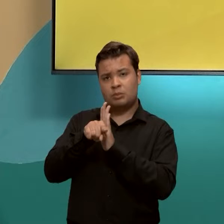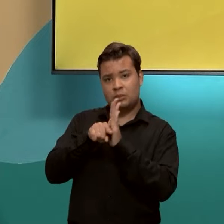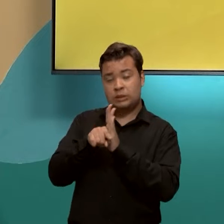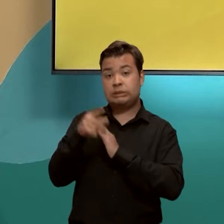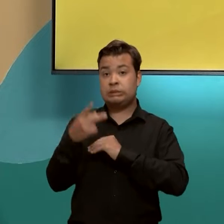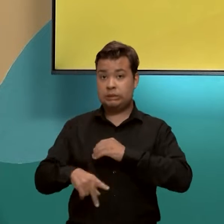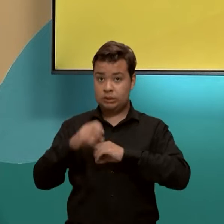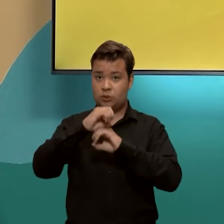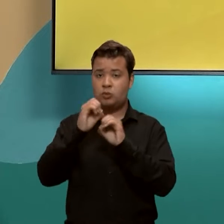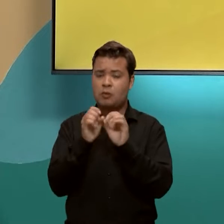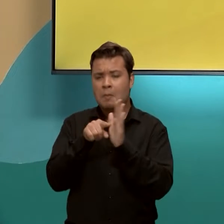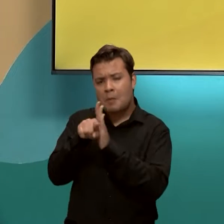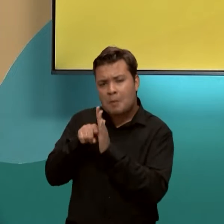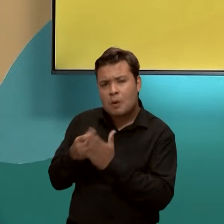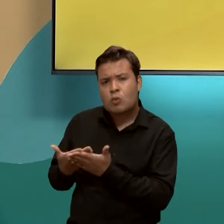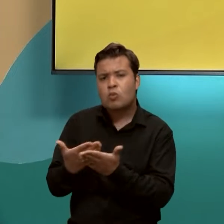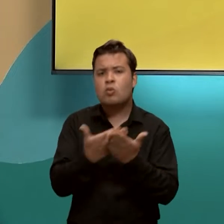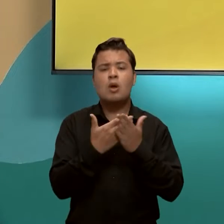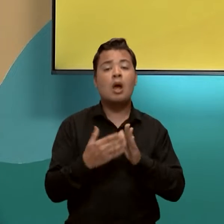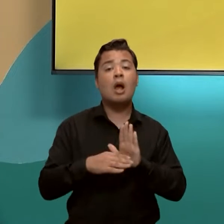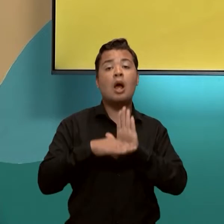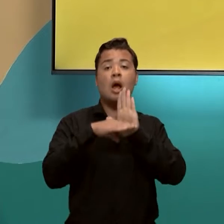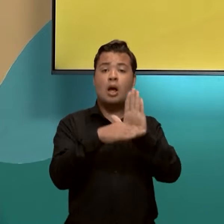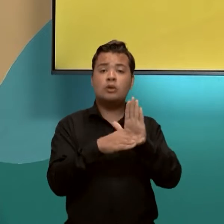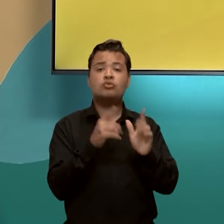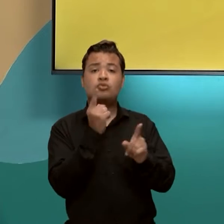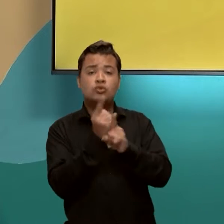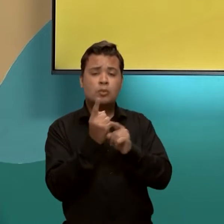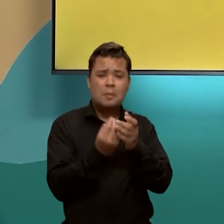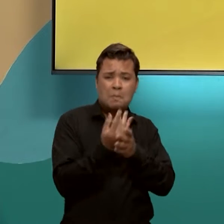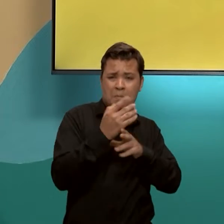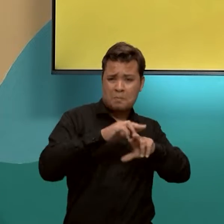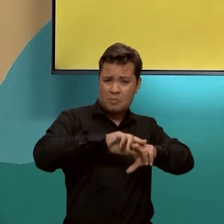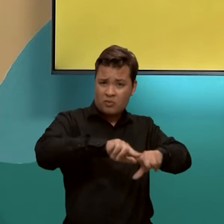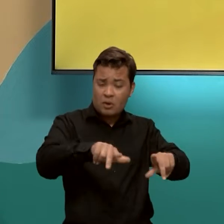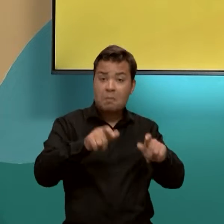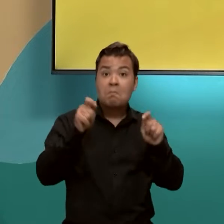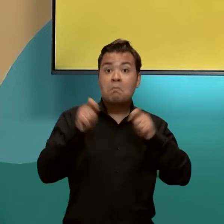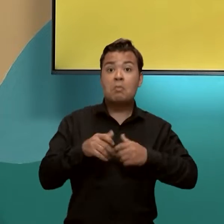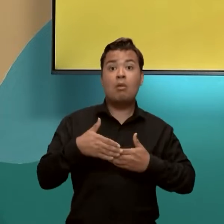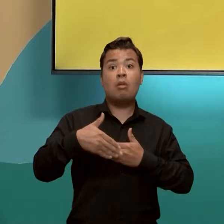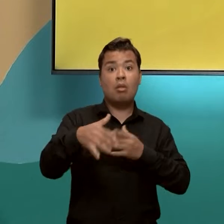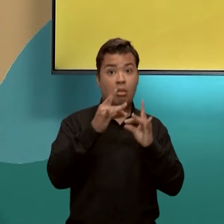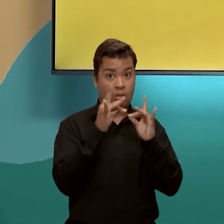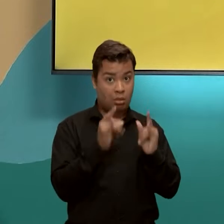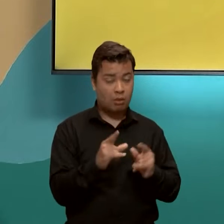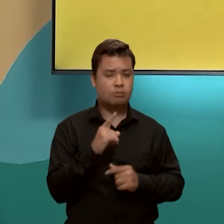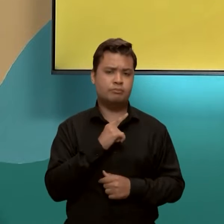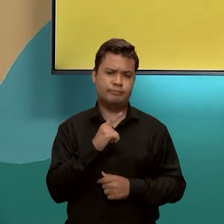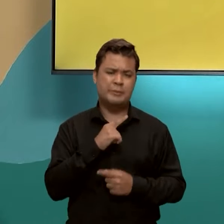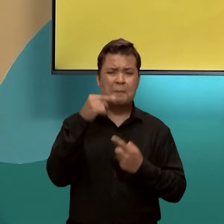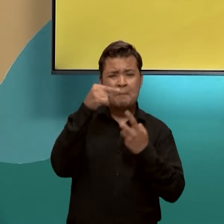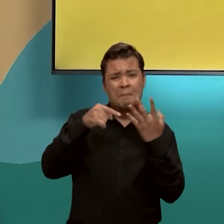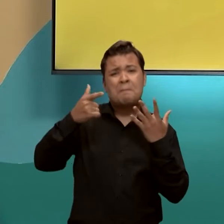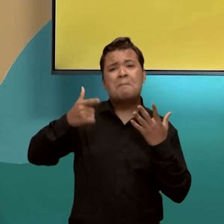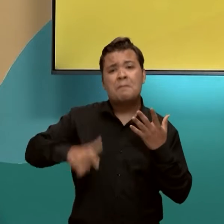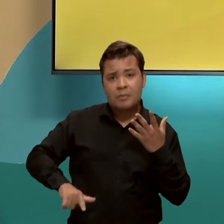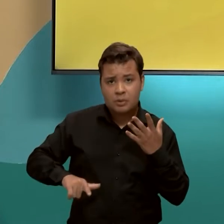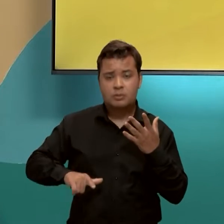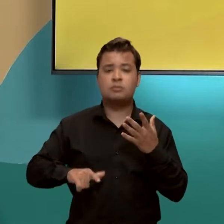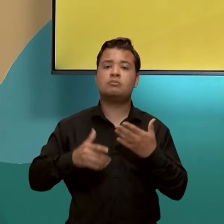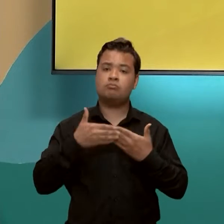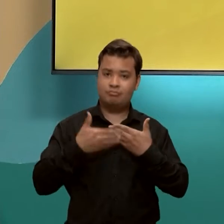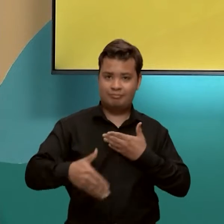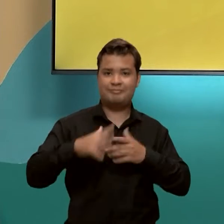na universidade que ajuda a identificar plantas que correm o risco de extinção. Tudo isso e muito mais